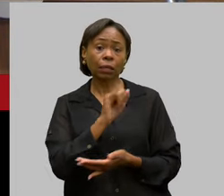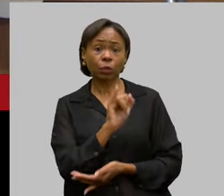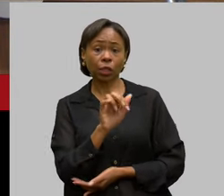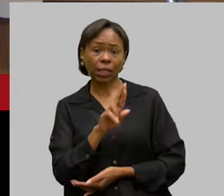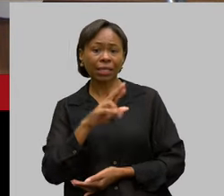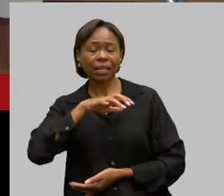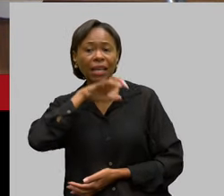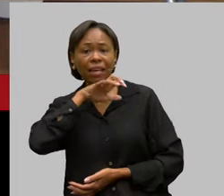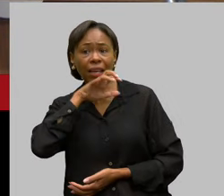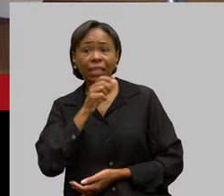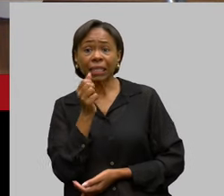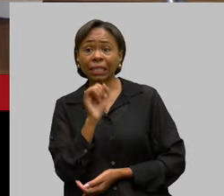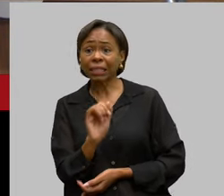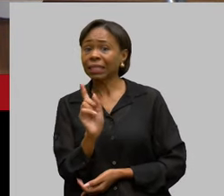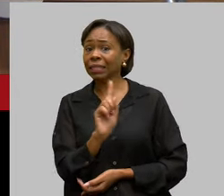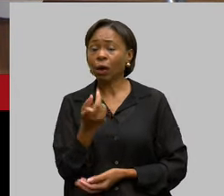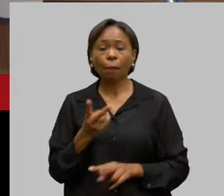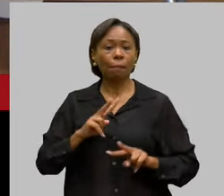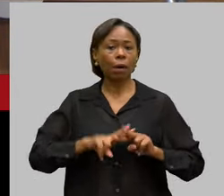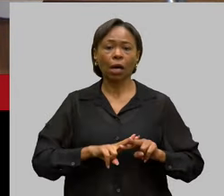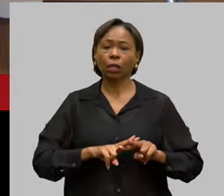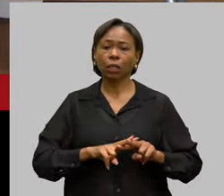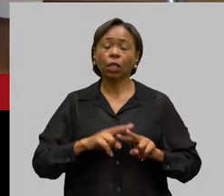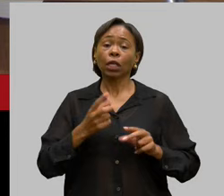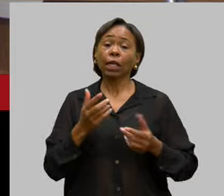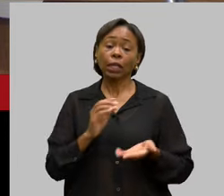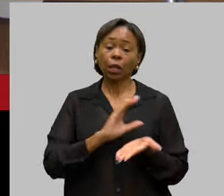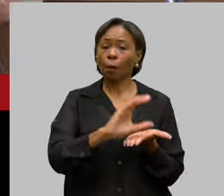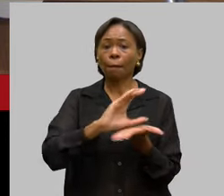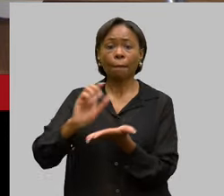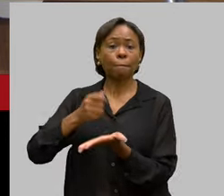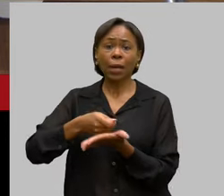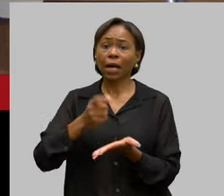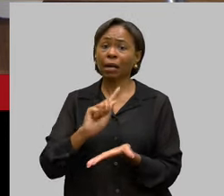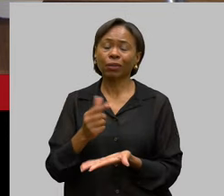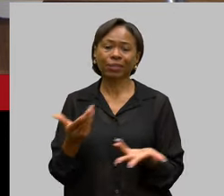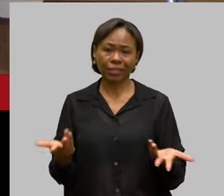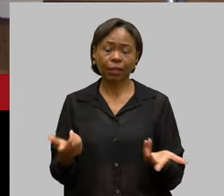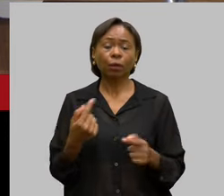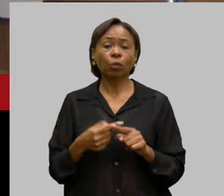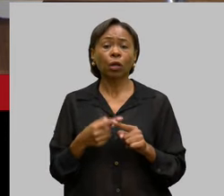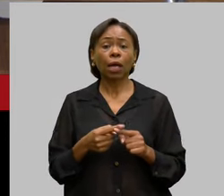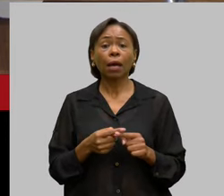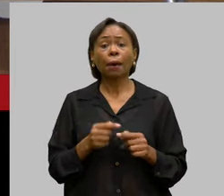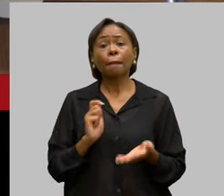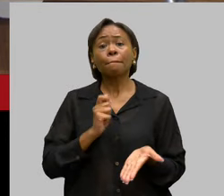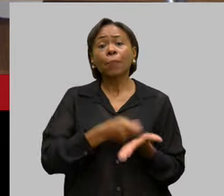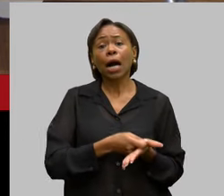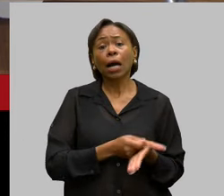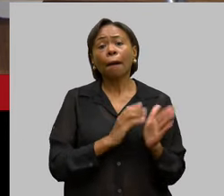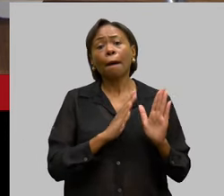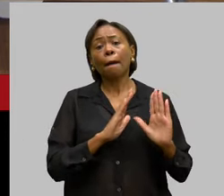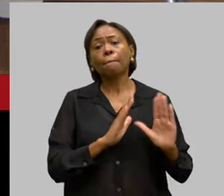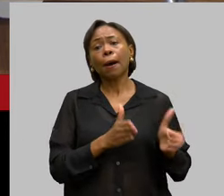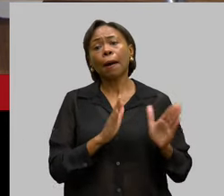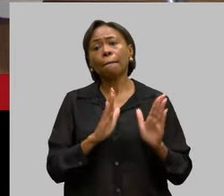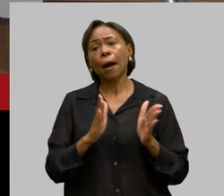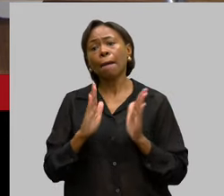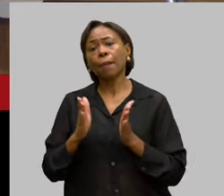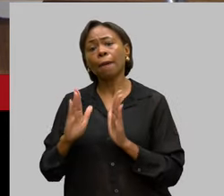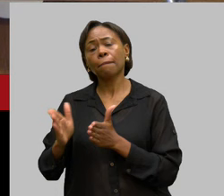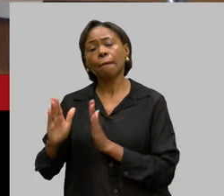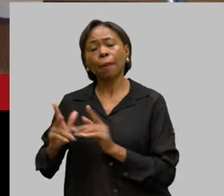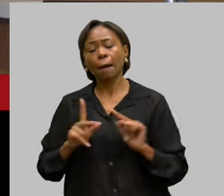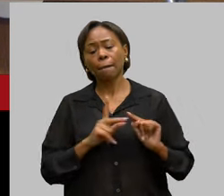retenção e os repasses devidos por quê Porque se fazem fragmentos e não pode se fazer em fragmentos tem que fazer na visão